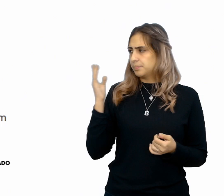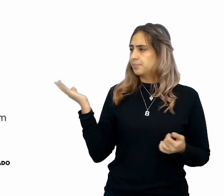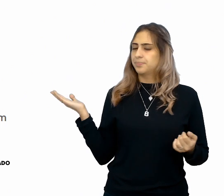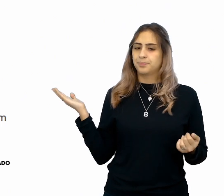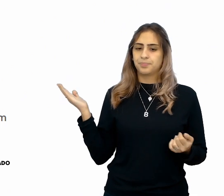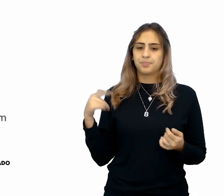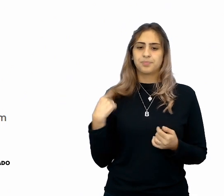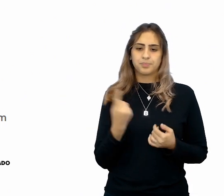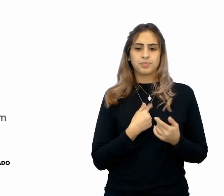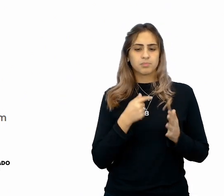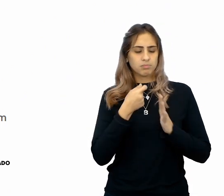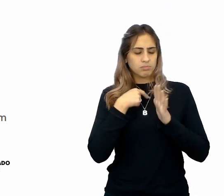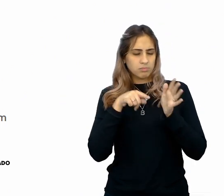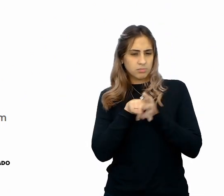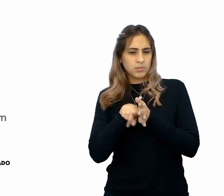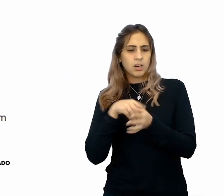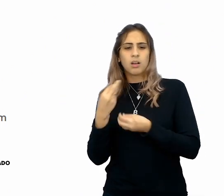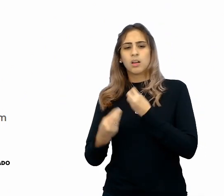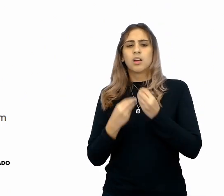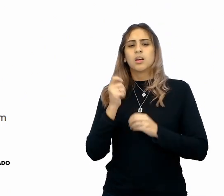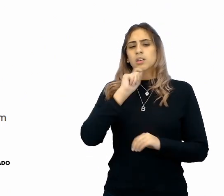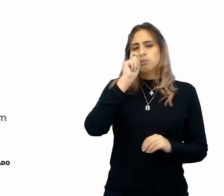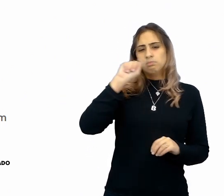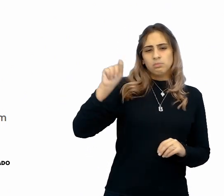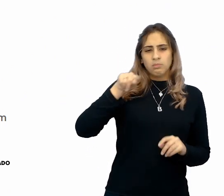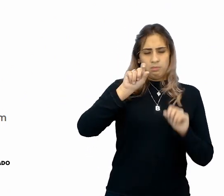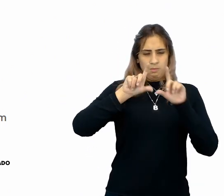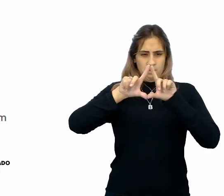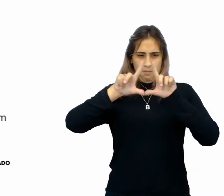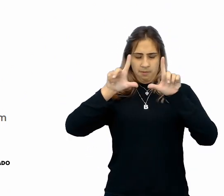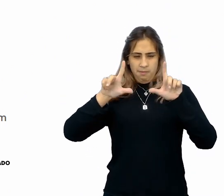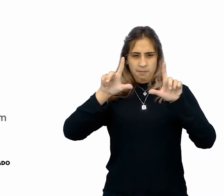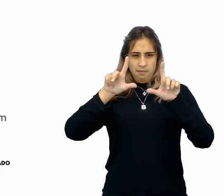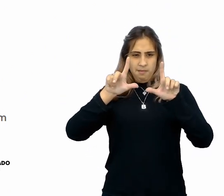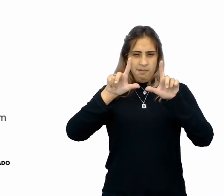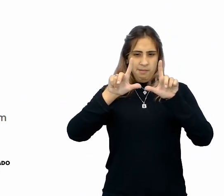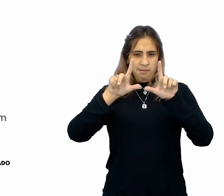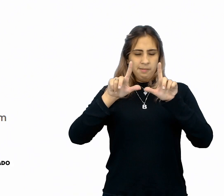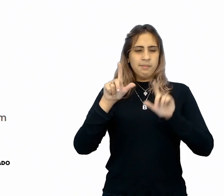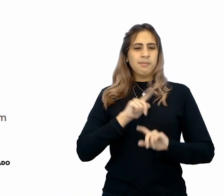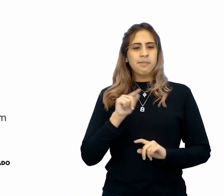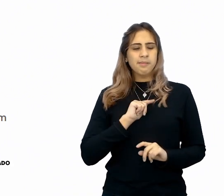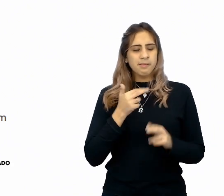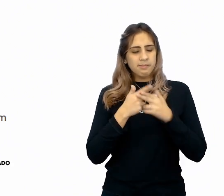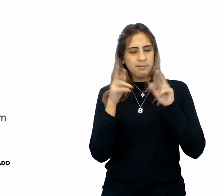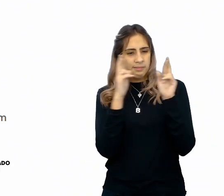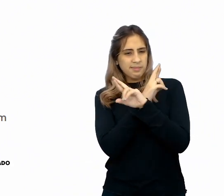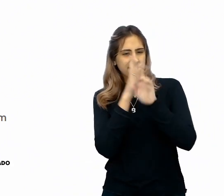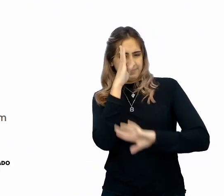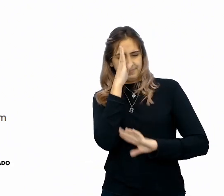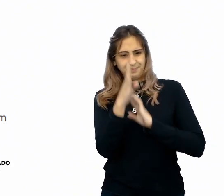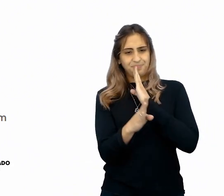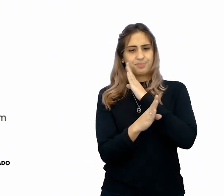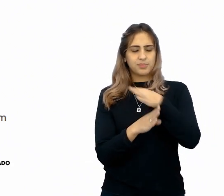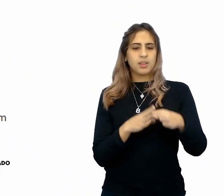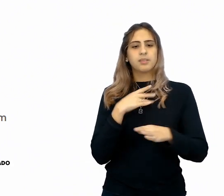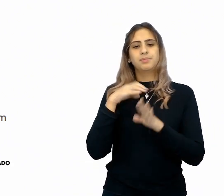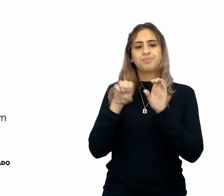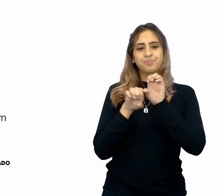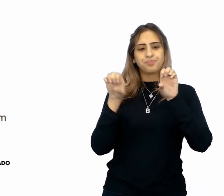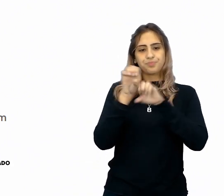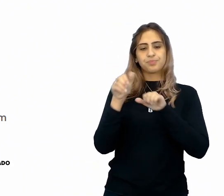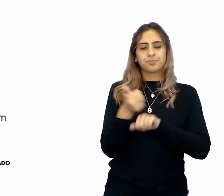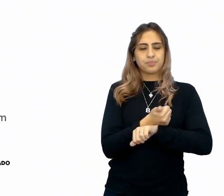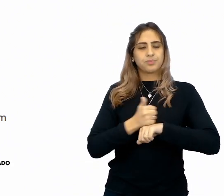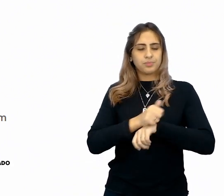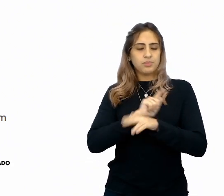estamos analisando aí como preencher esse quadrinho, né? Bom, aqui temos um critério que se relaciona diretamente à estrutura composicional